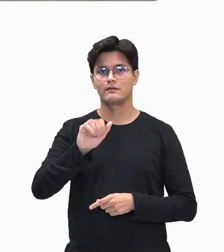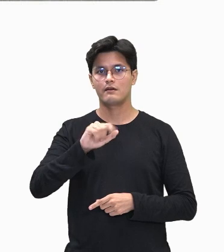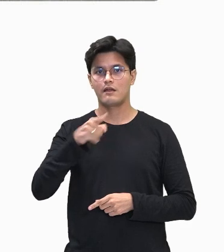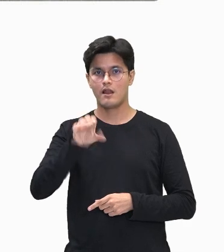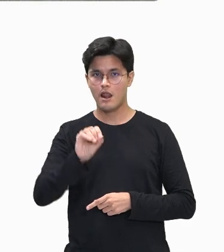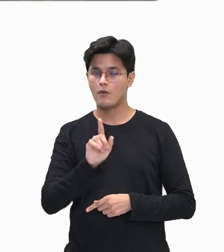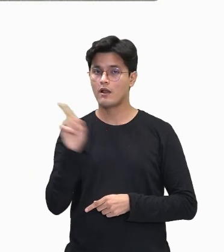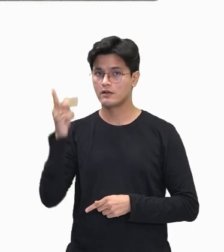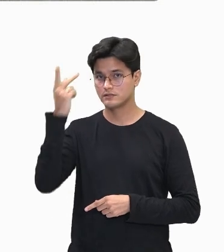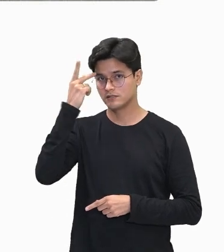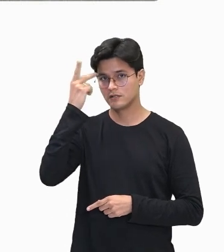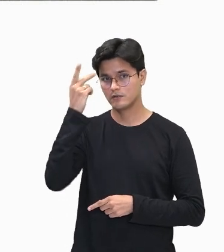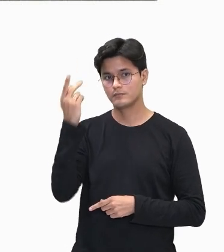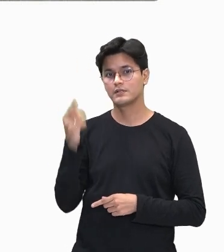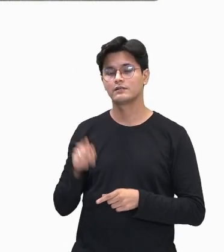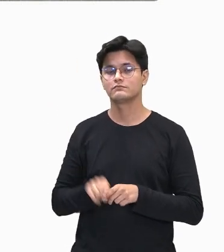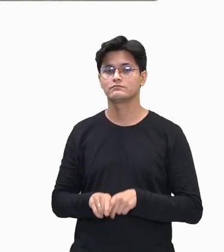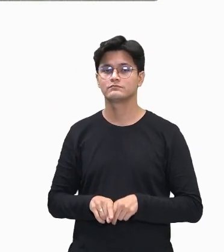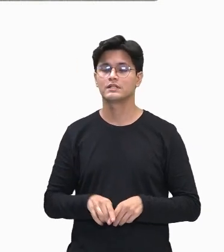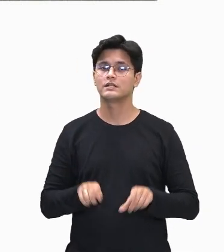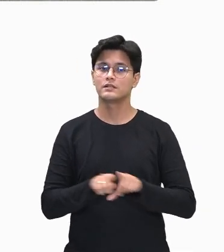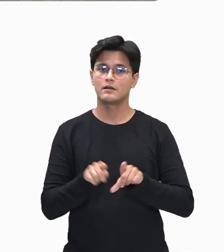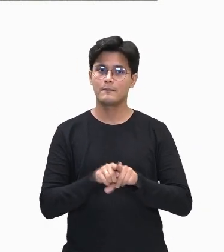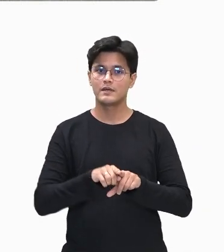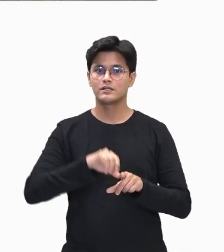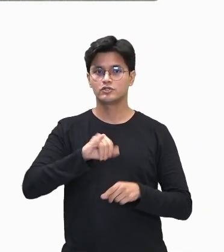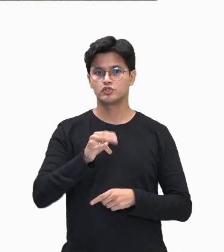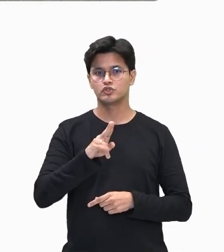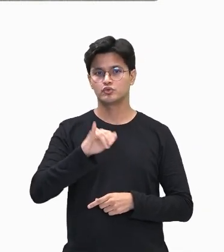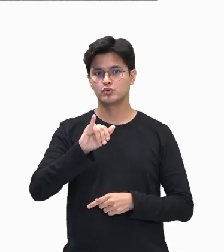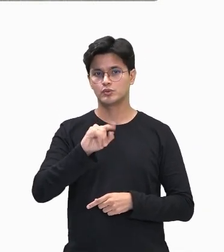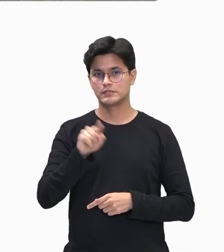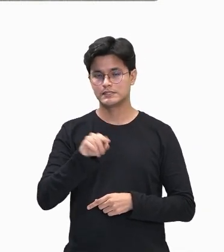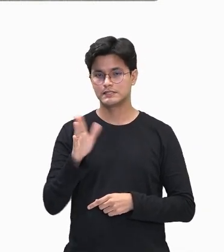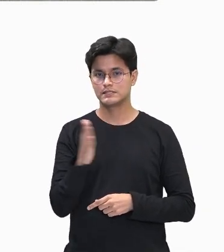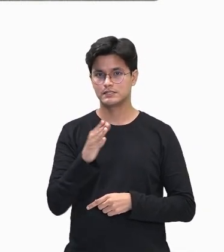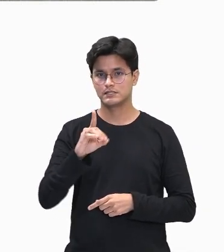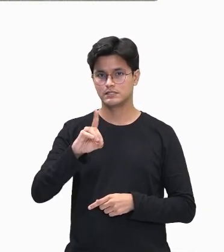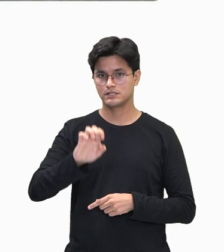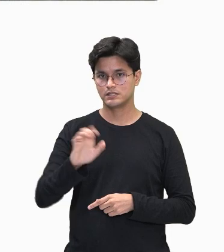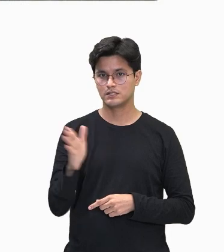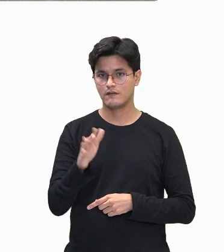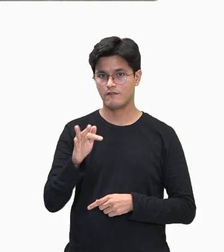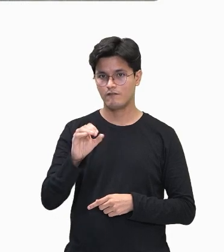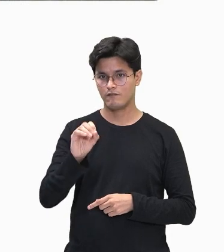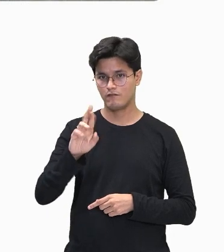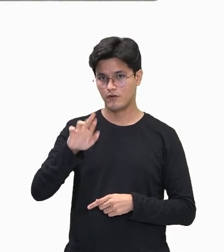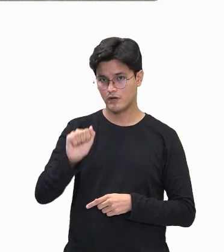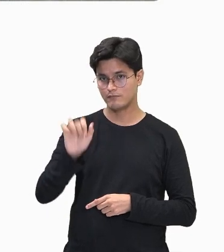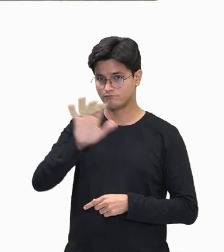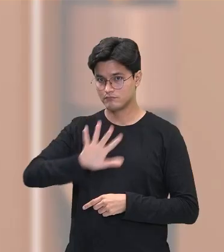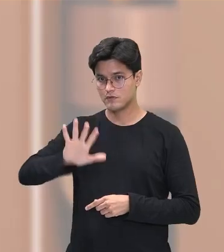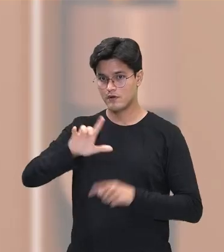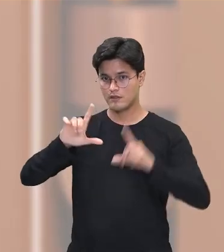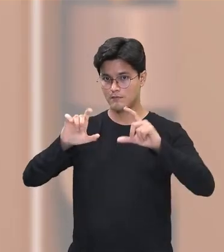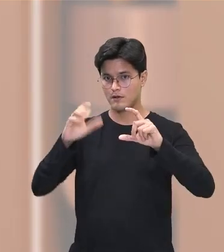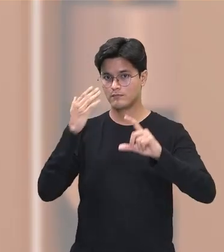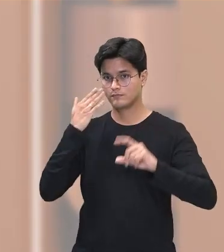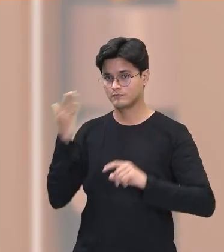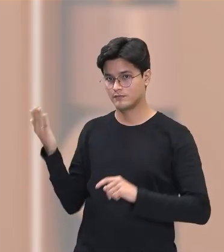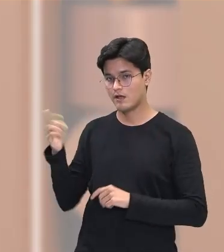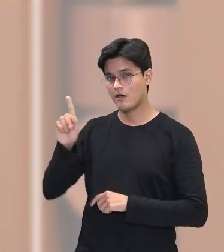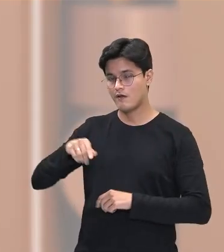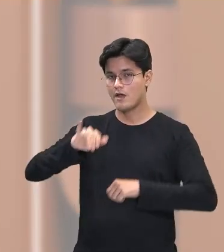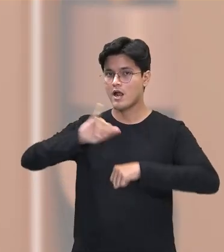mostramos Juiz de Fora, lá no interior de Minas Gerais, né, que é considerada uma capital regional.